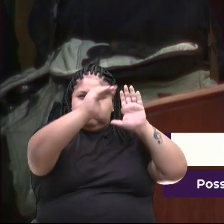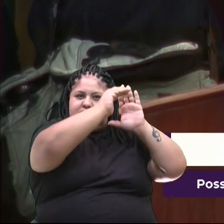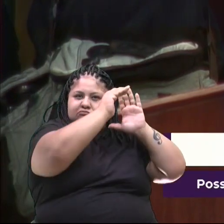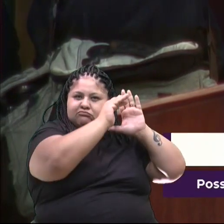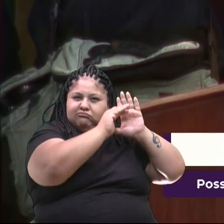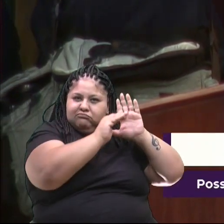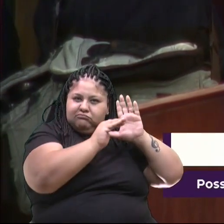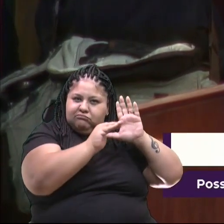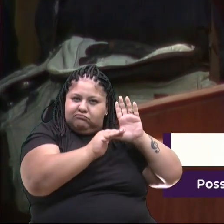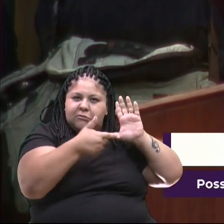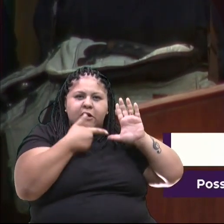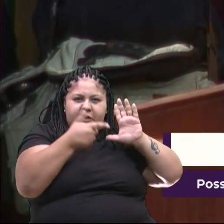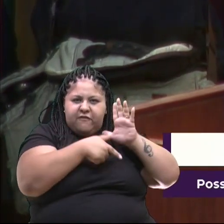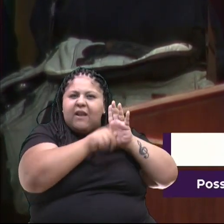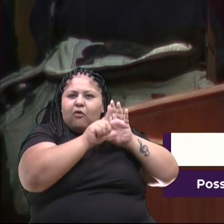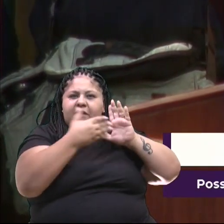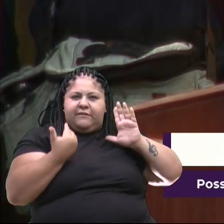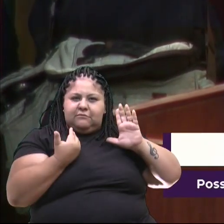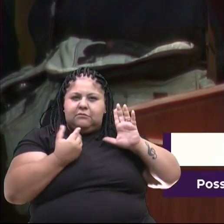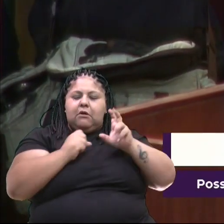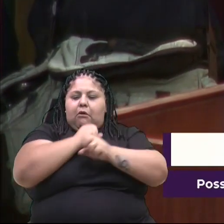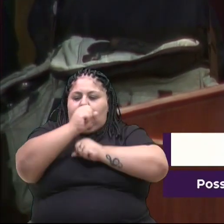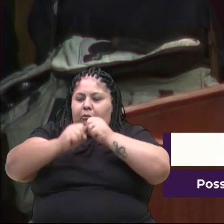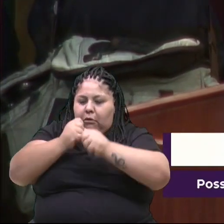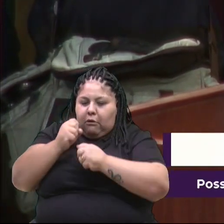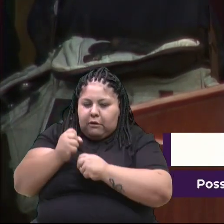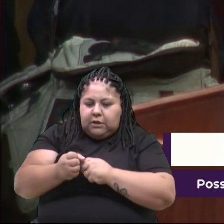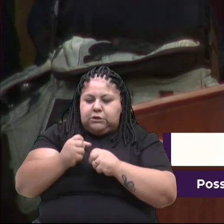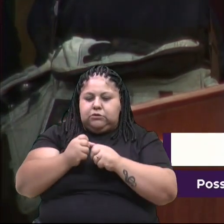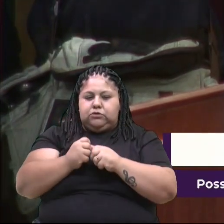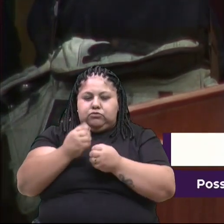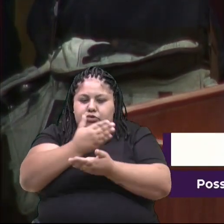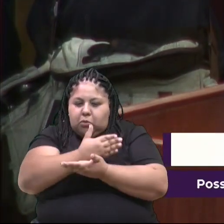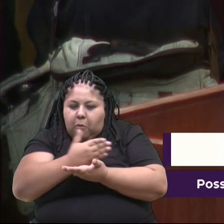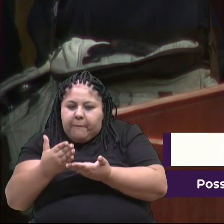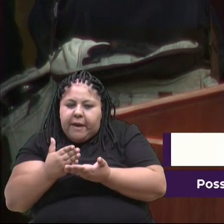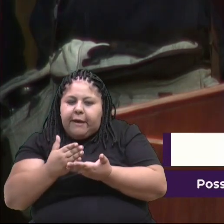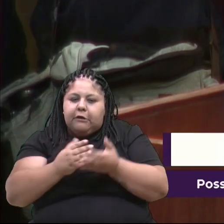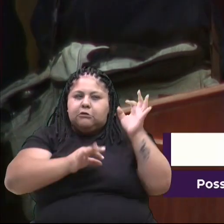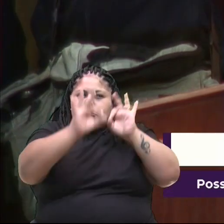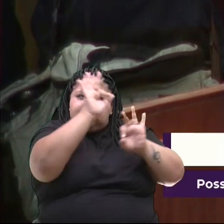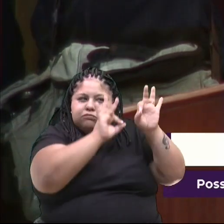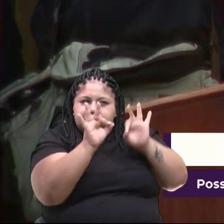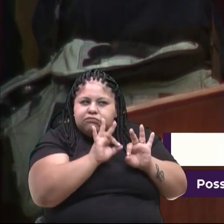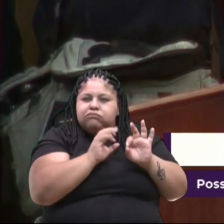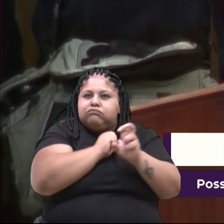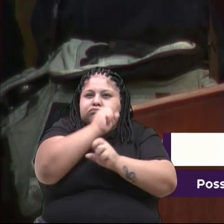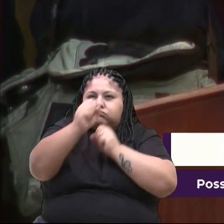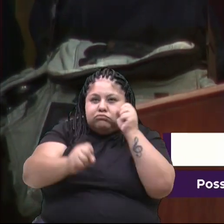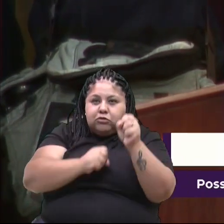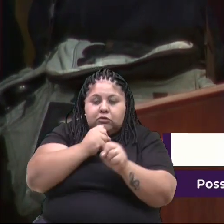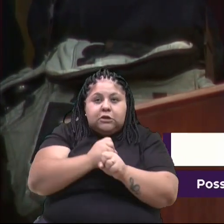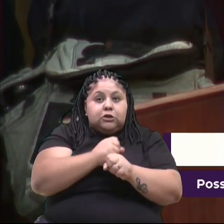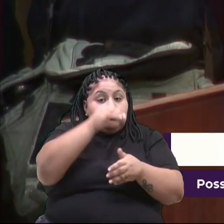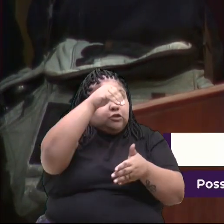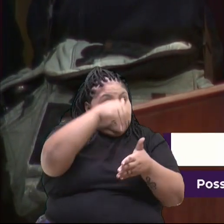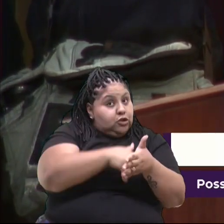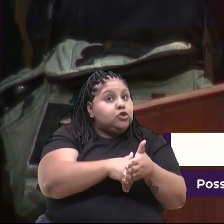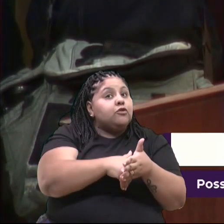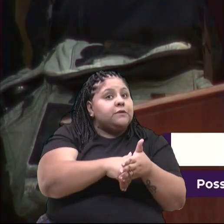nessa tribuna. E vai ser um ano de retomada, de reconstrução, vai ser um ano de eleições